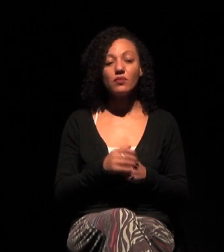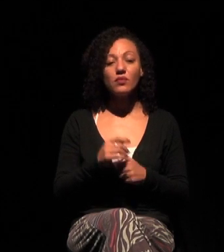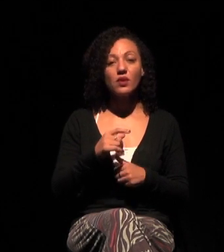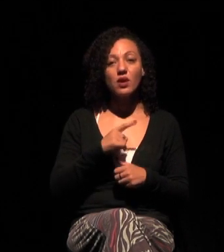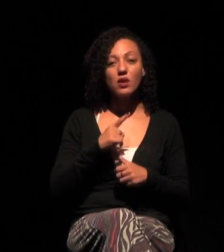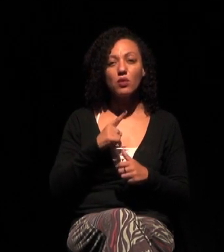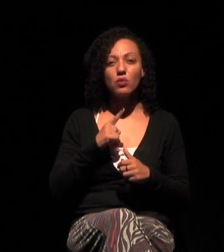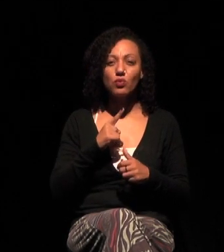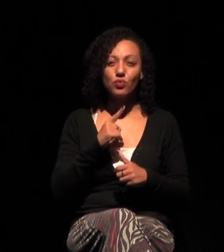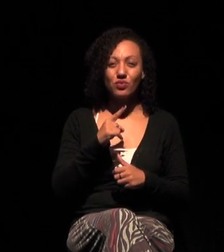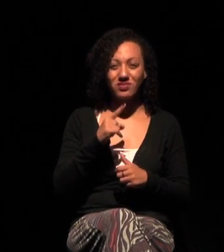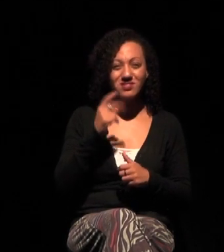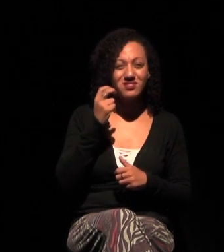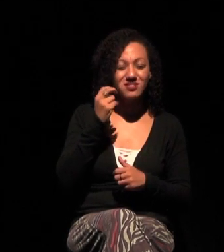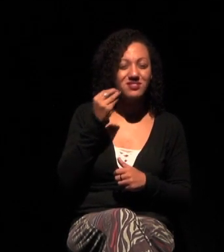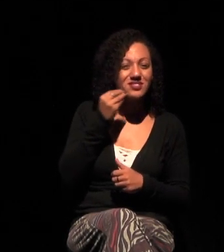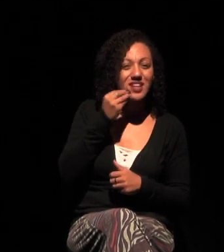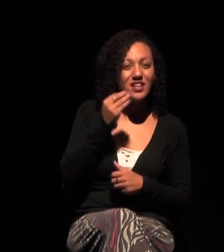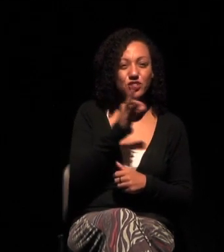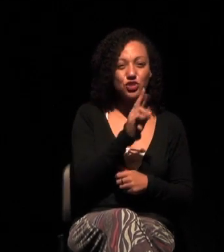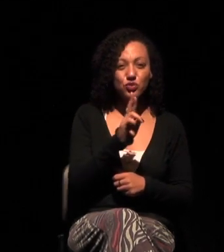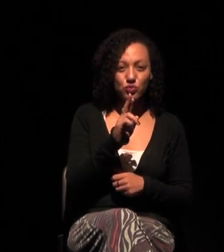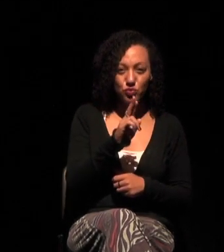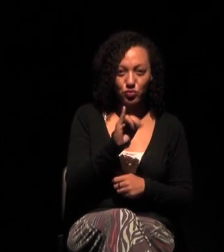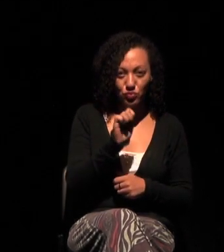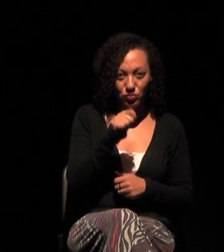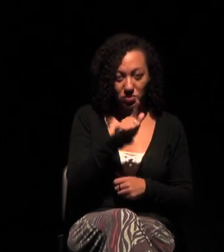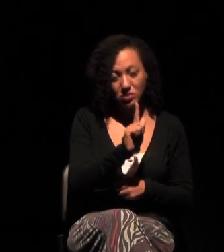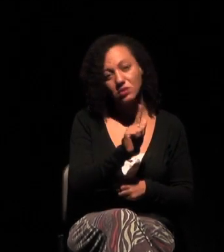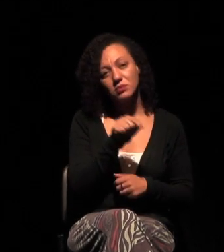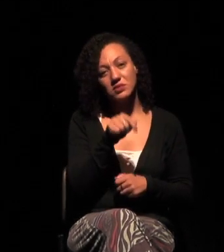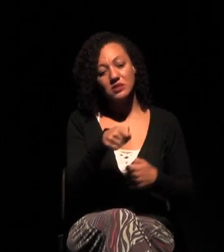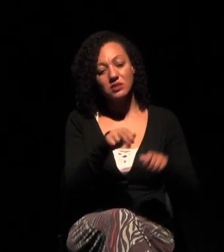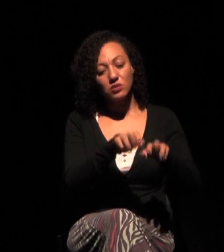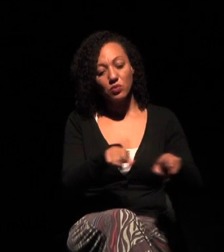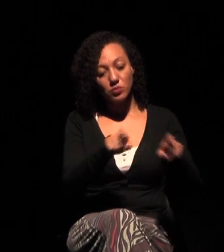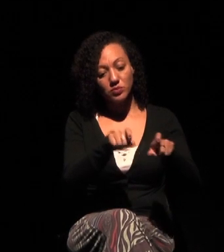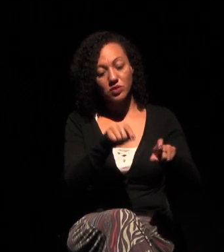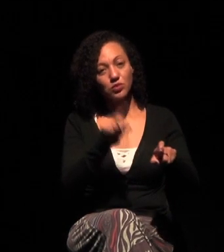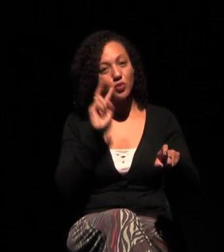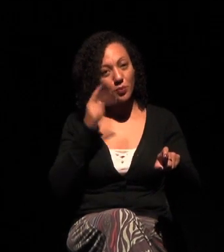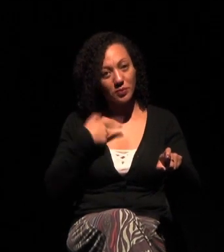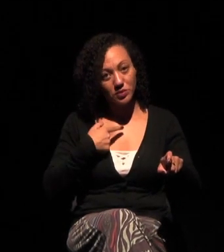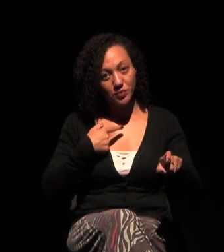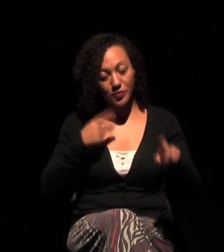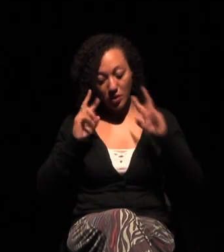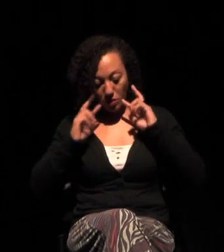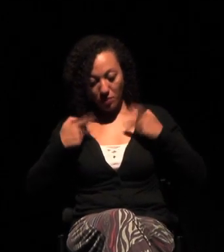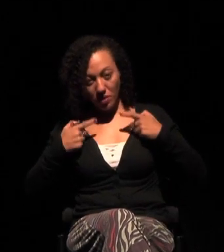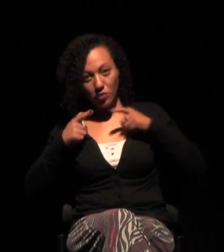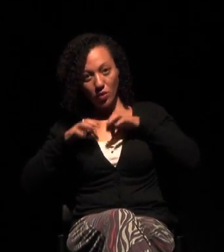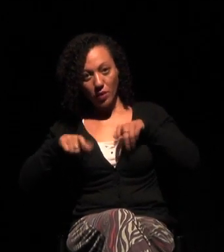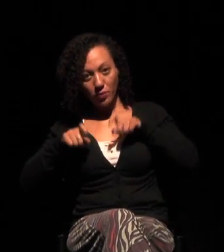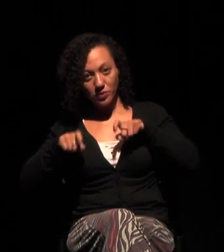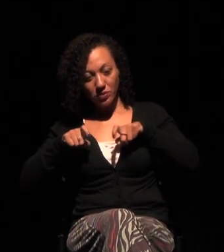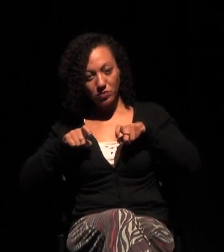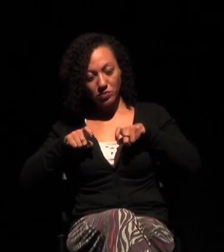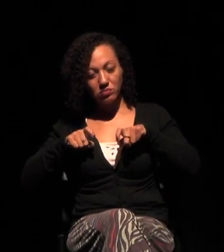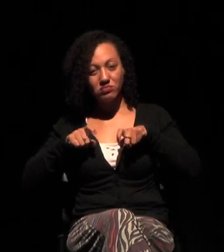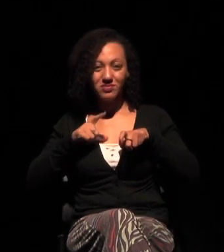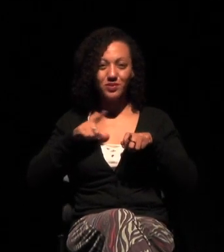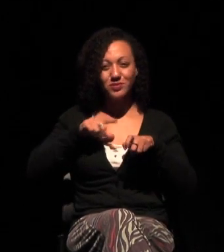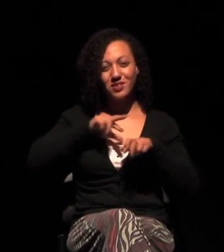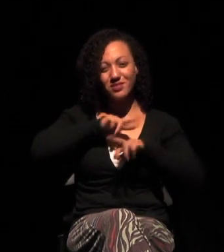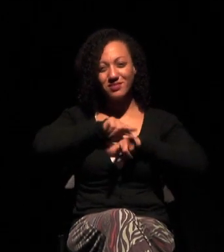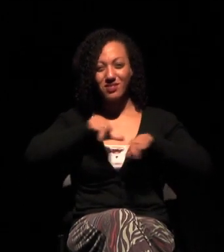computador sem convencer o ser humano que o computador é um ser humano e também convenceu o ser humano o ser humano é um computador então tenha tem várias variantes